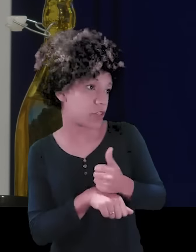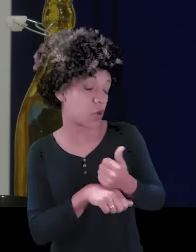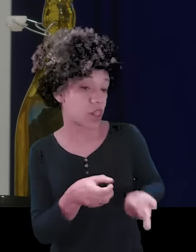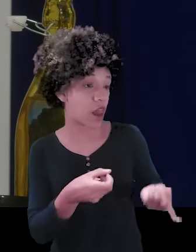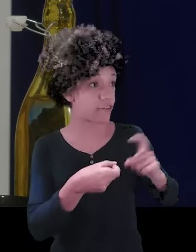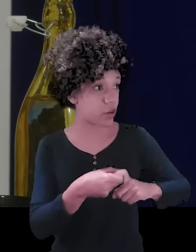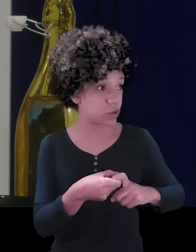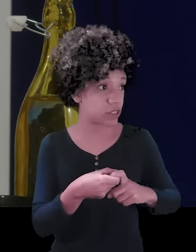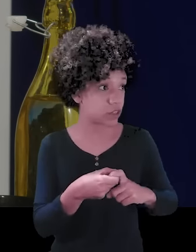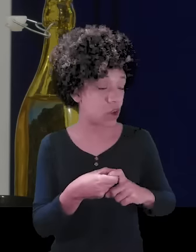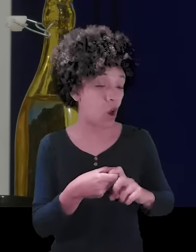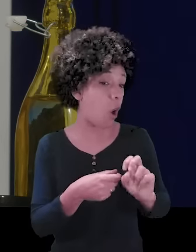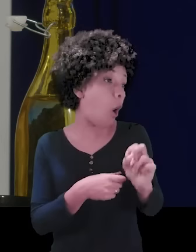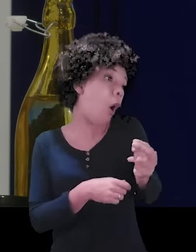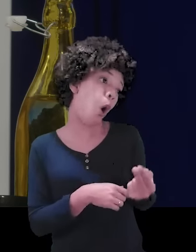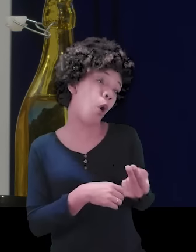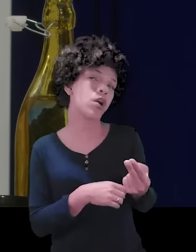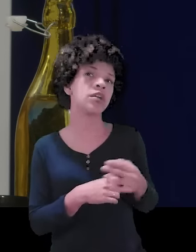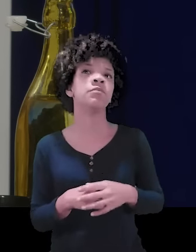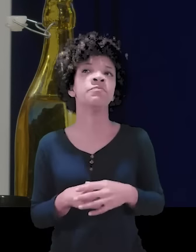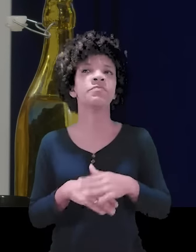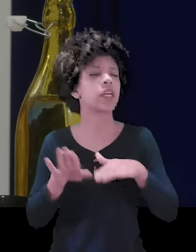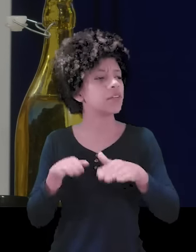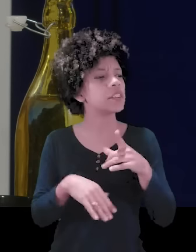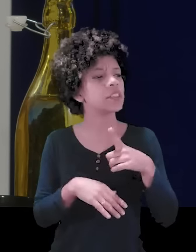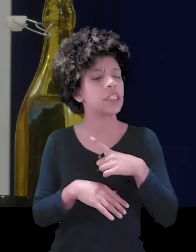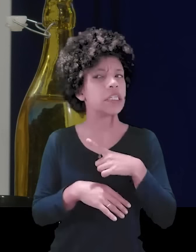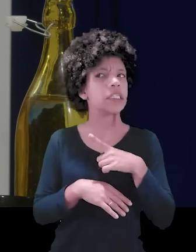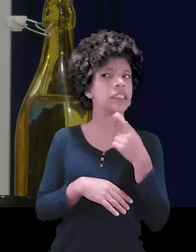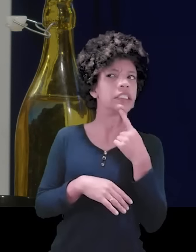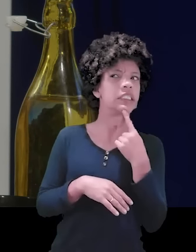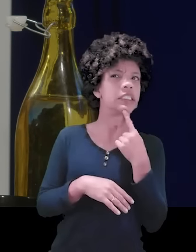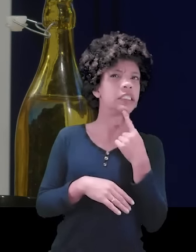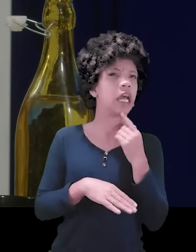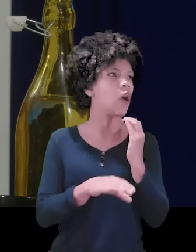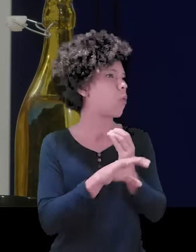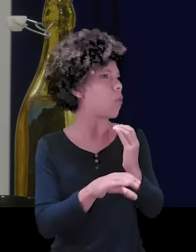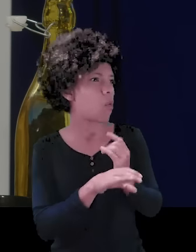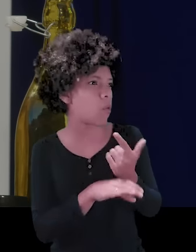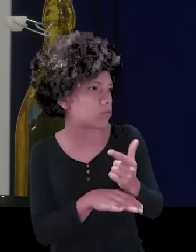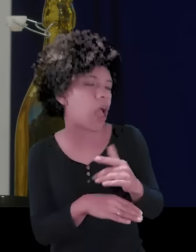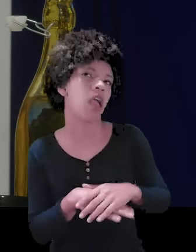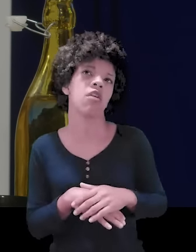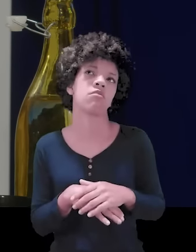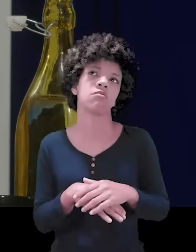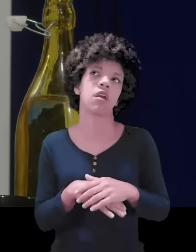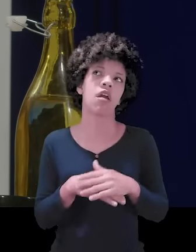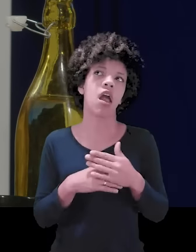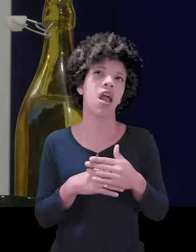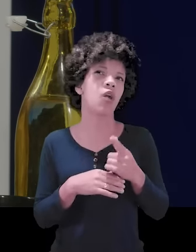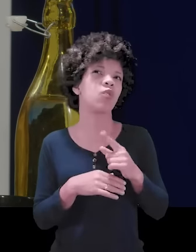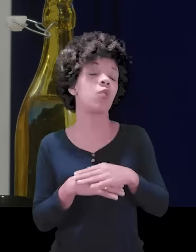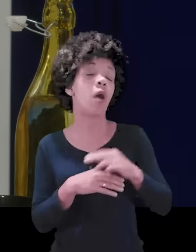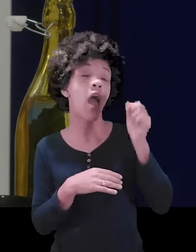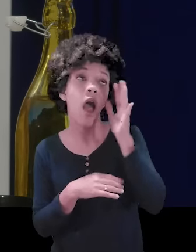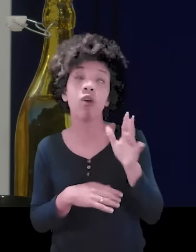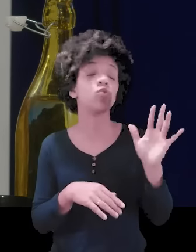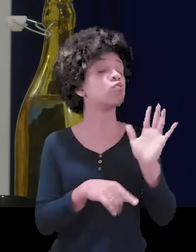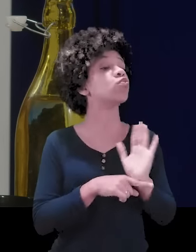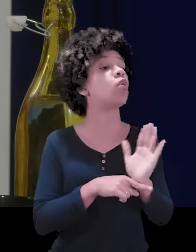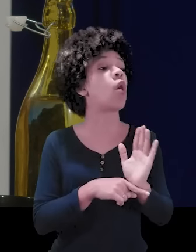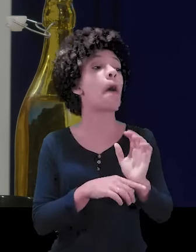quando ela volta eu vou assim ou se às vezes o tecido é que a pessoa fica incomunicável sabe né não é muito Hollywood